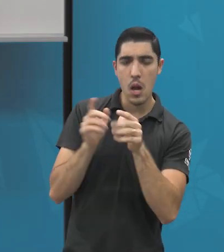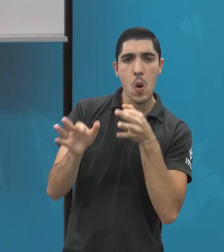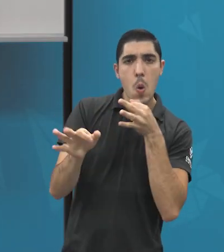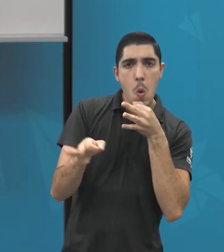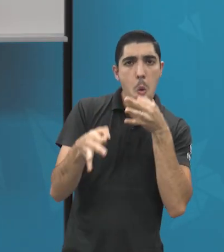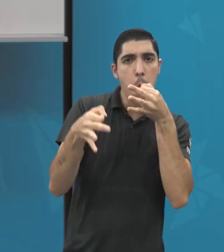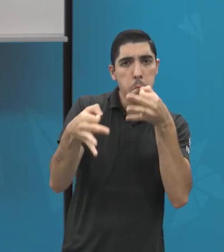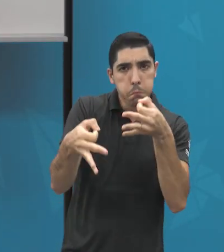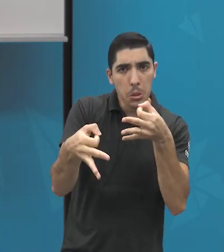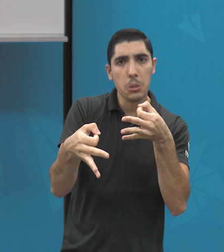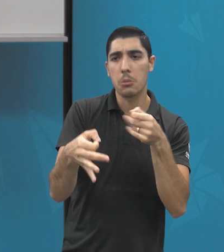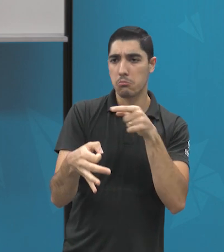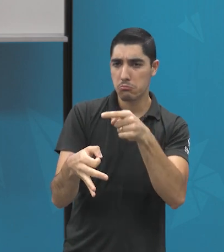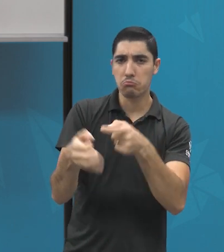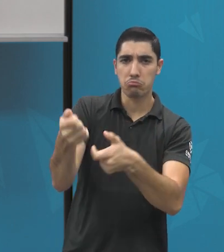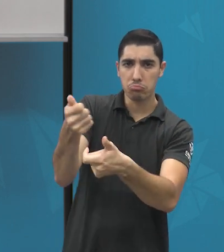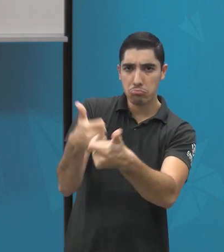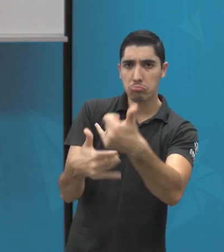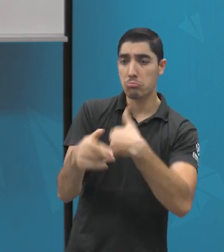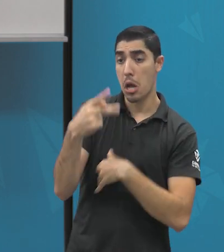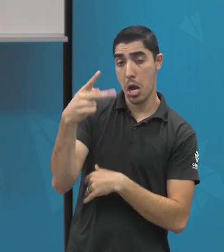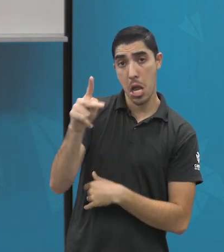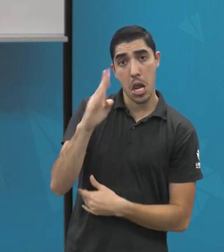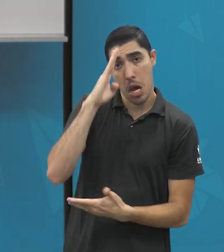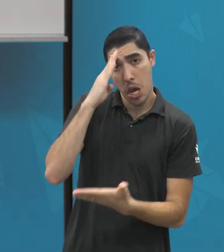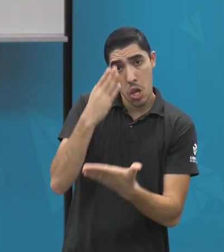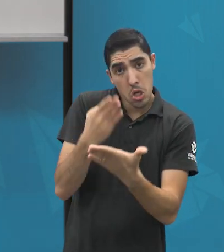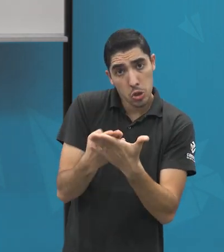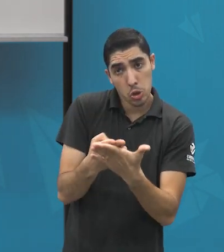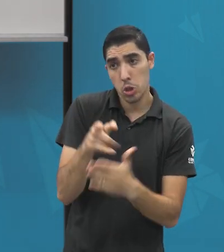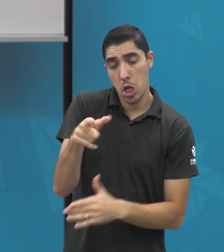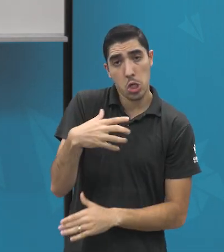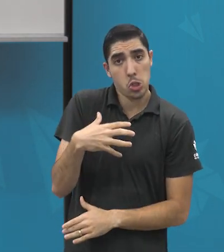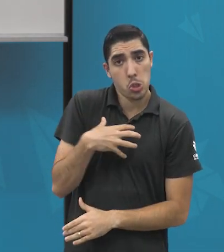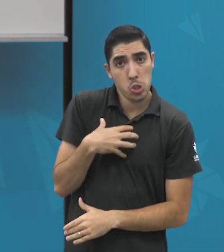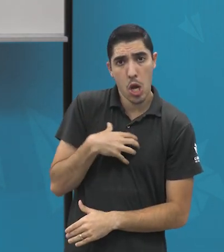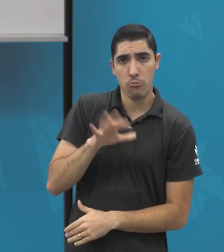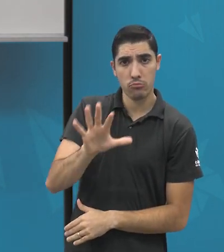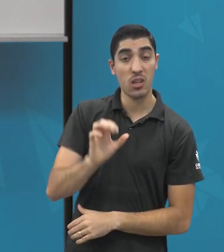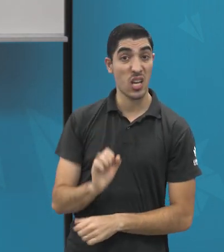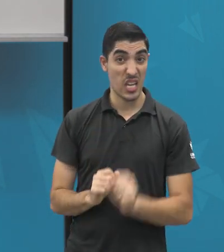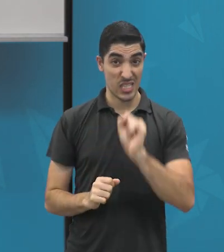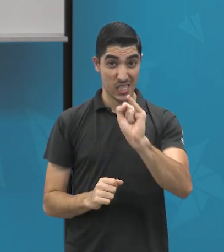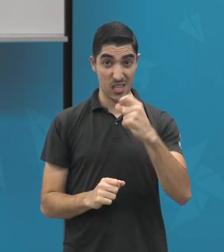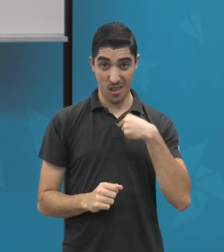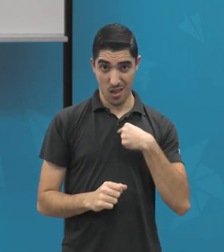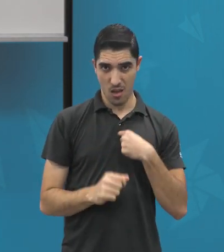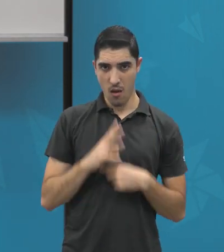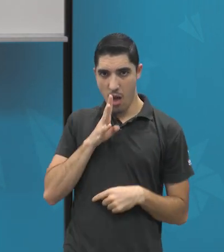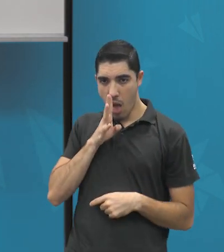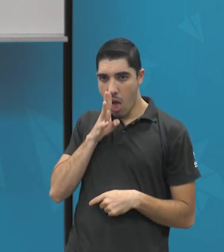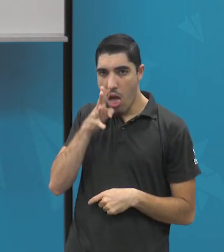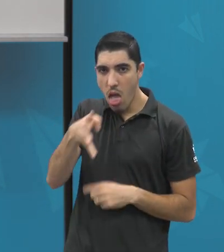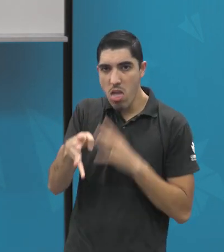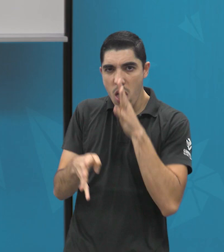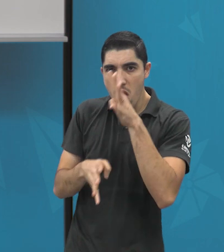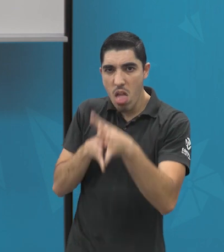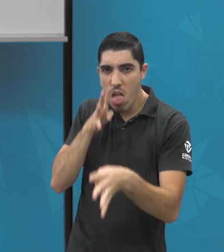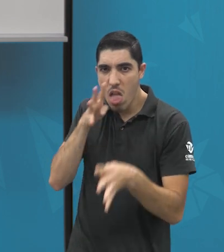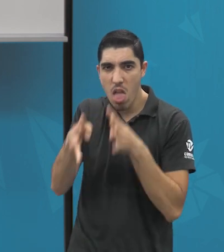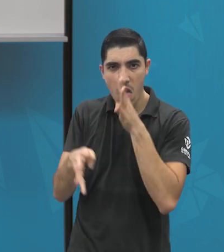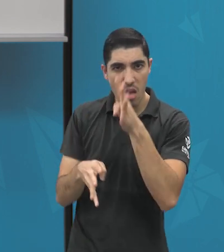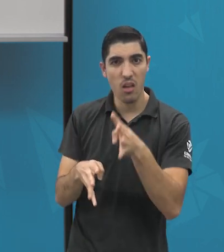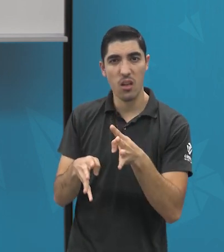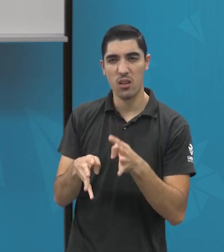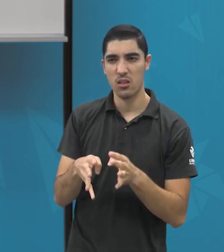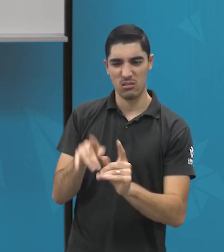ela pensa a respeito de certas coisas, suas crenças, se essas pessoas são atacadas, se essas pessoas